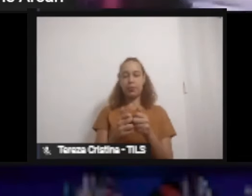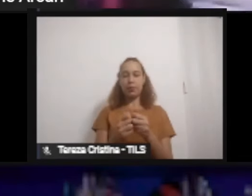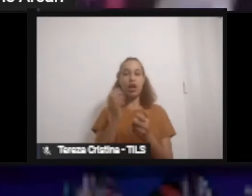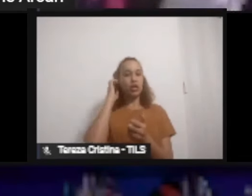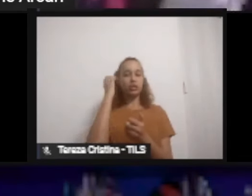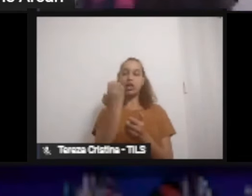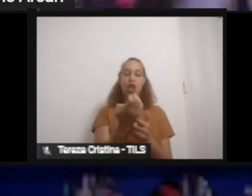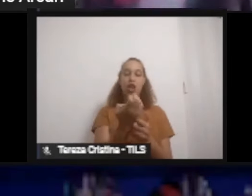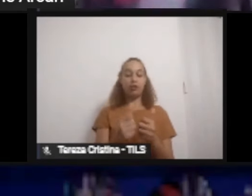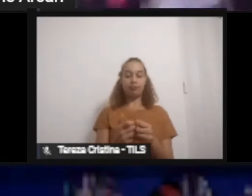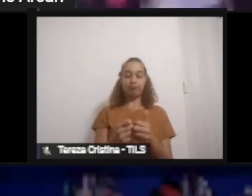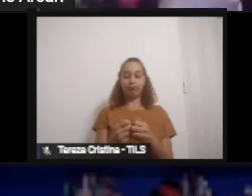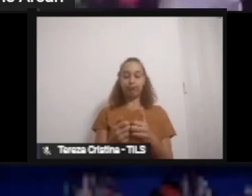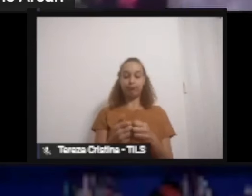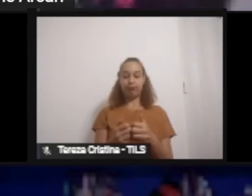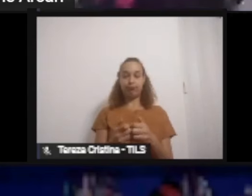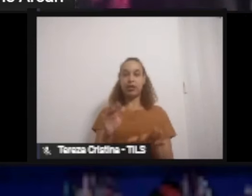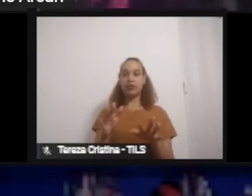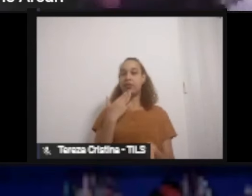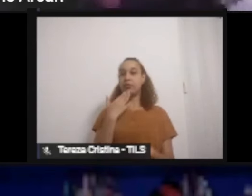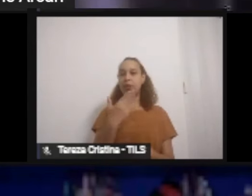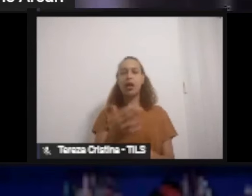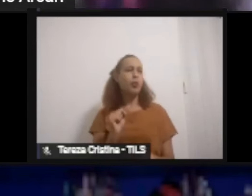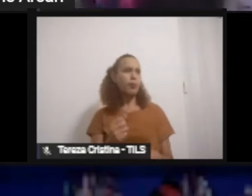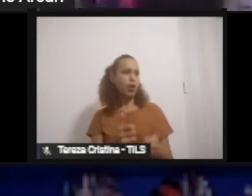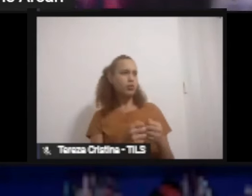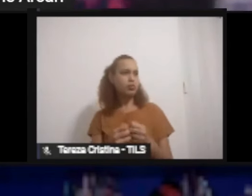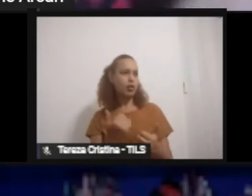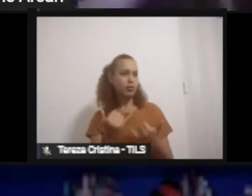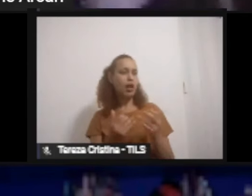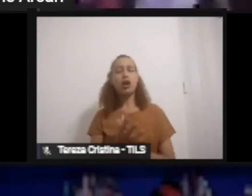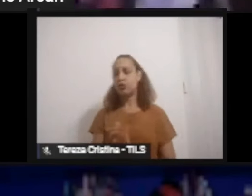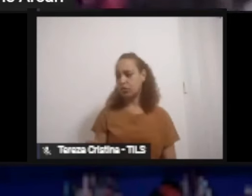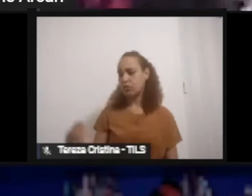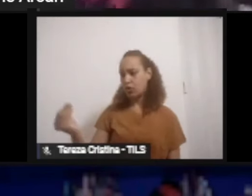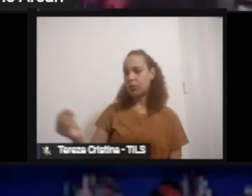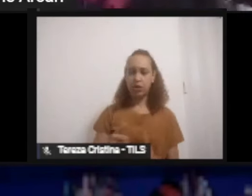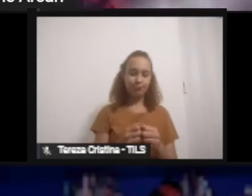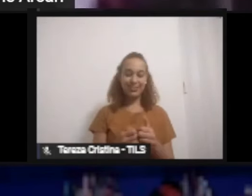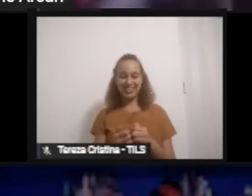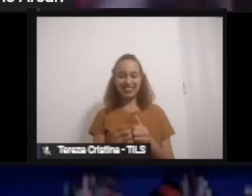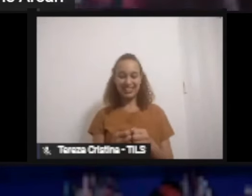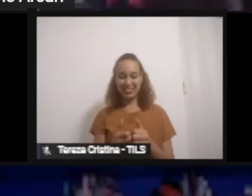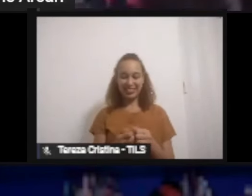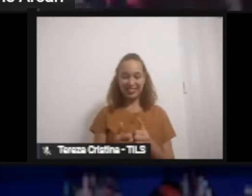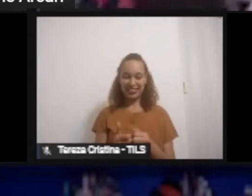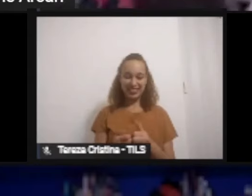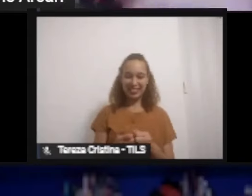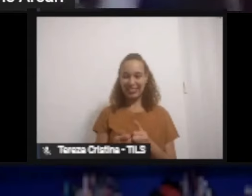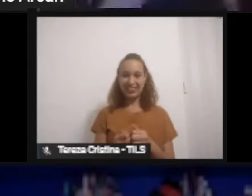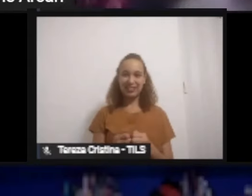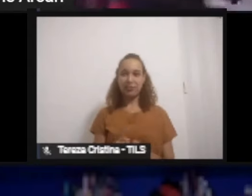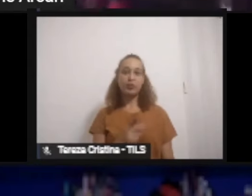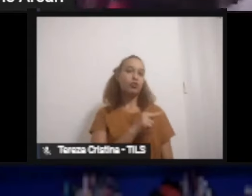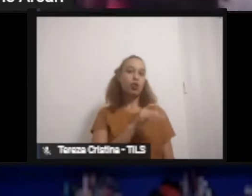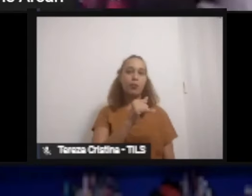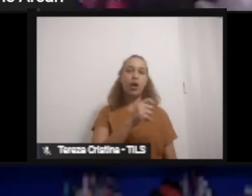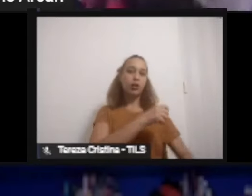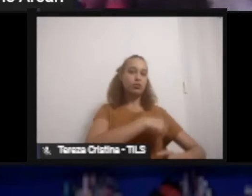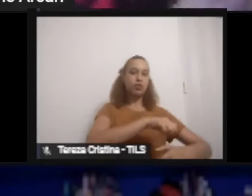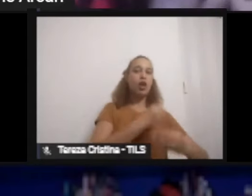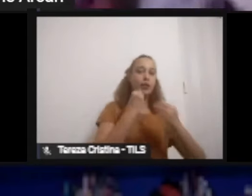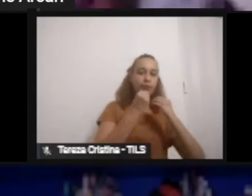usa, pede lá, às 7 da noite, ele fala, mãe, posso jogar? E aí, eu dou o celular para ele jogar, enquanto o pai dele faz a janta e eu tô aqui resolvendo